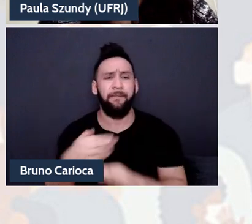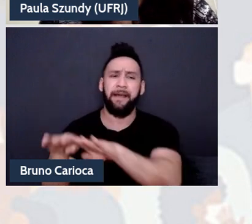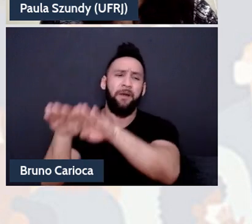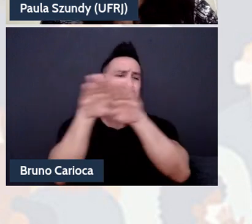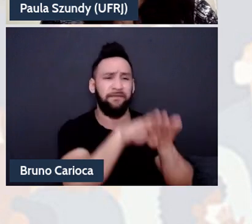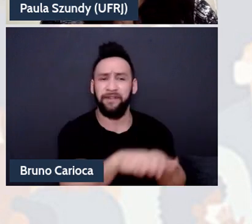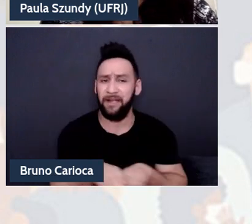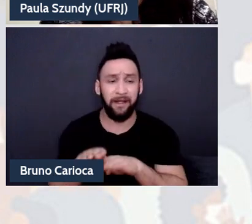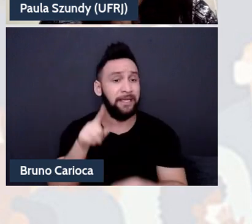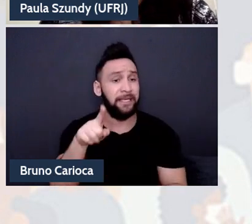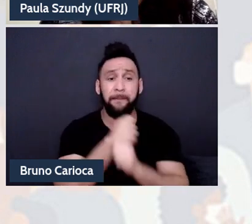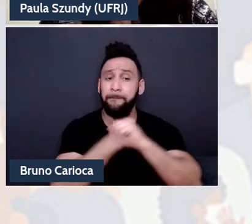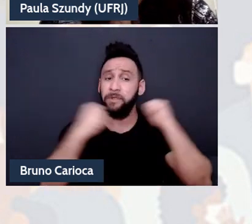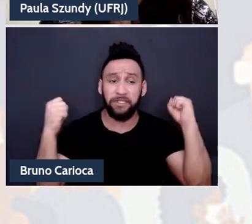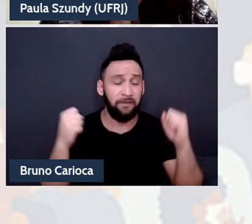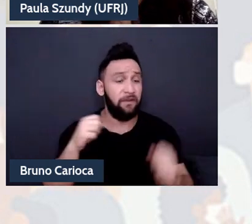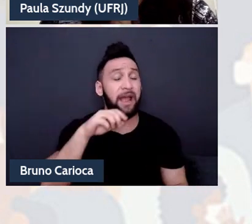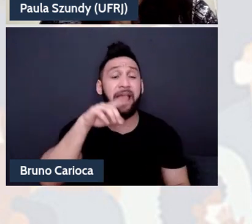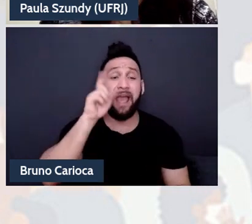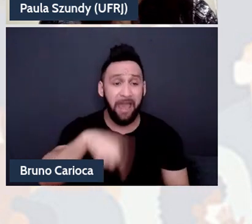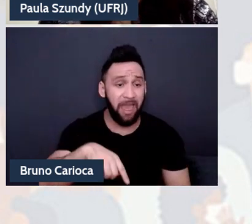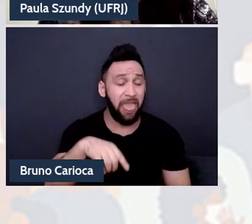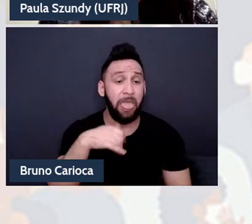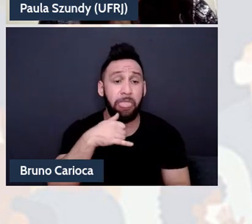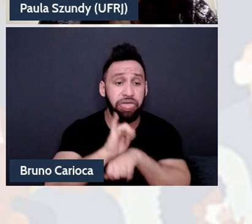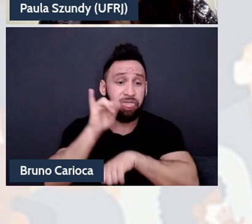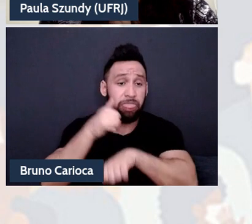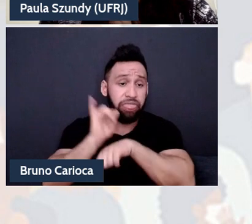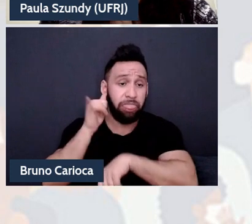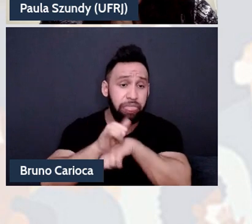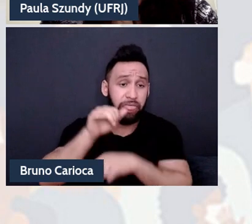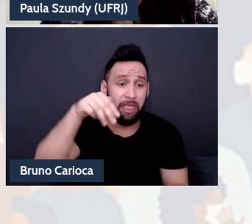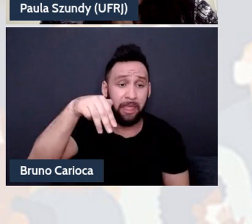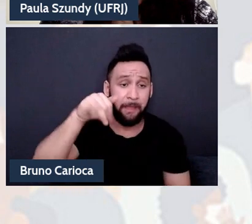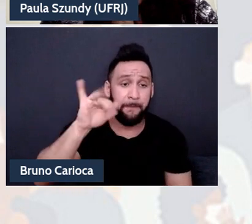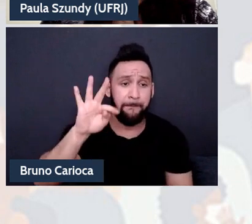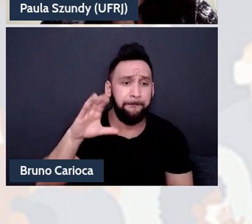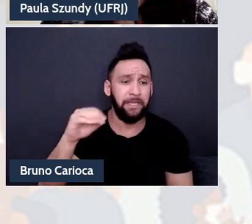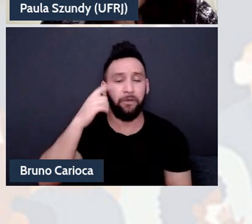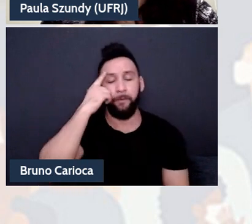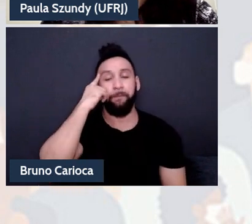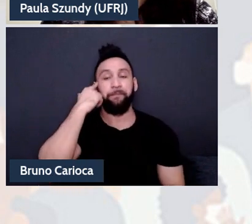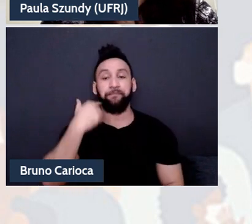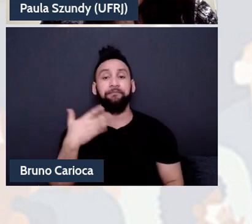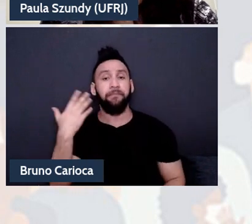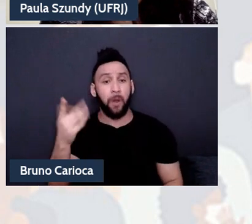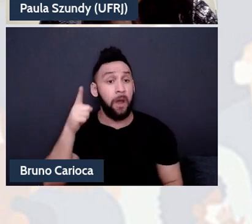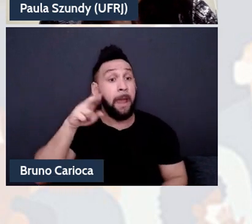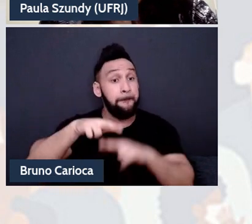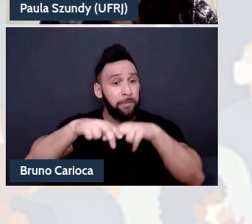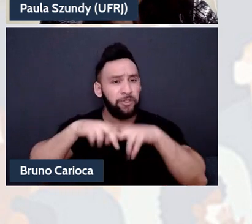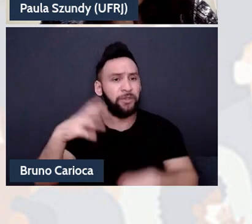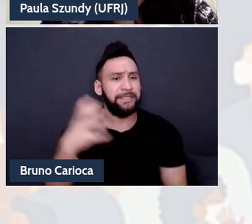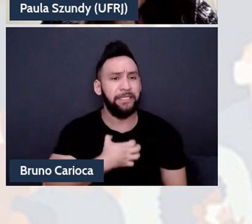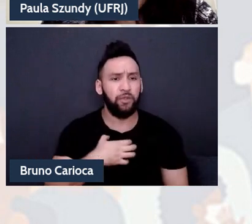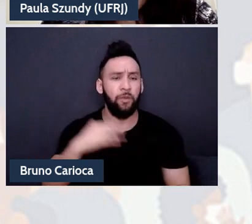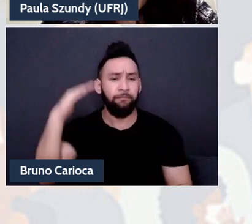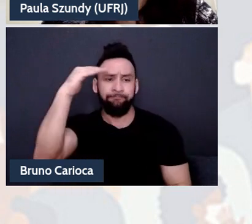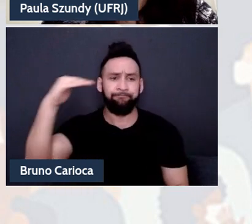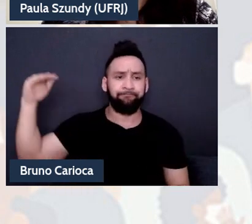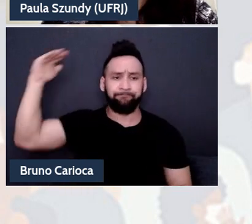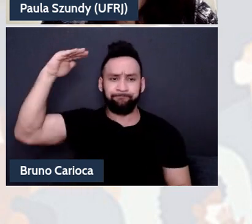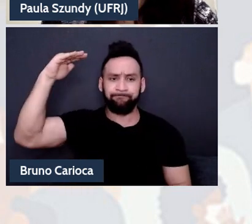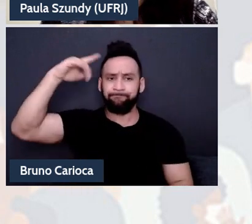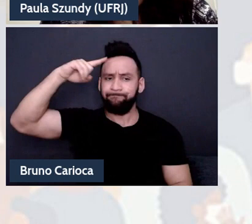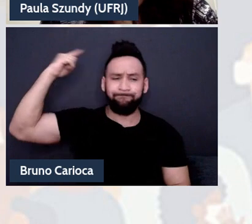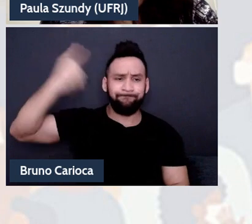formar alunos, né, que entendam que os usos e abusos que fazemos